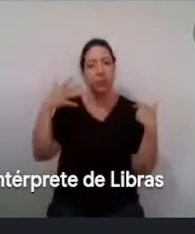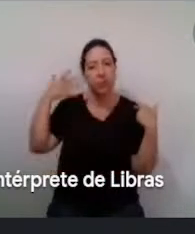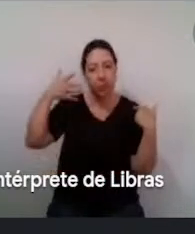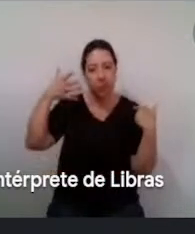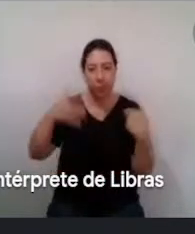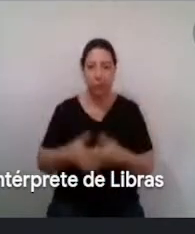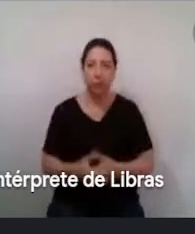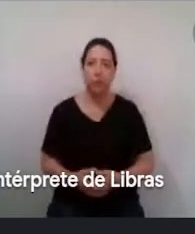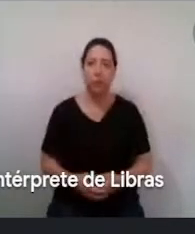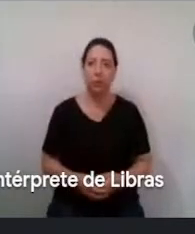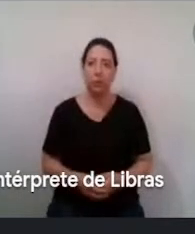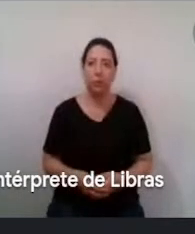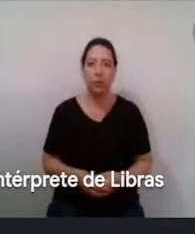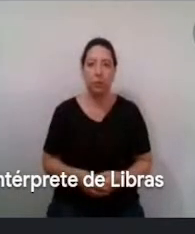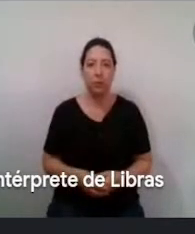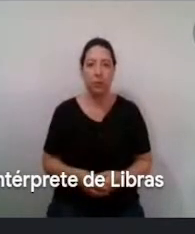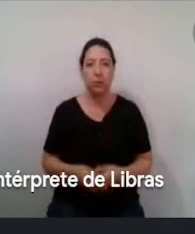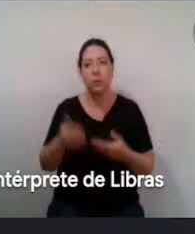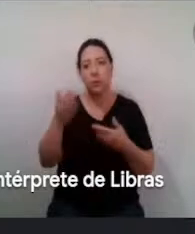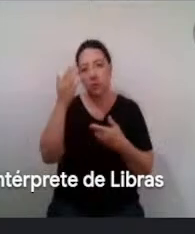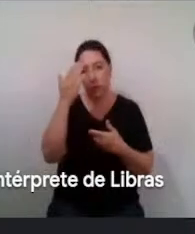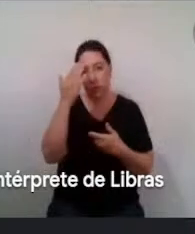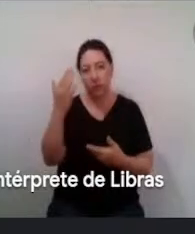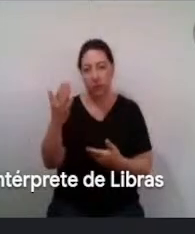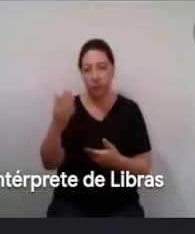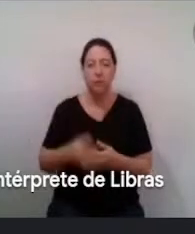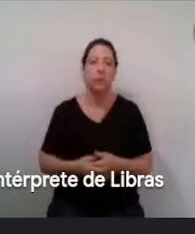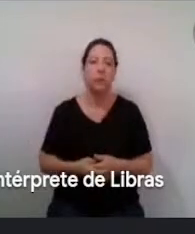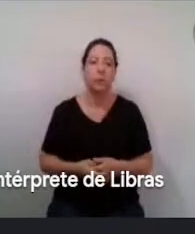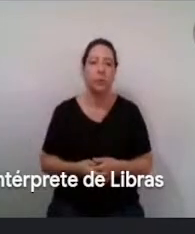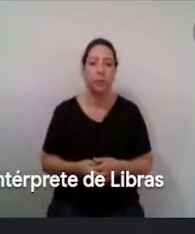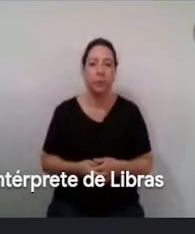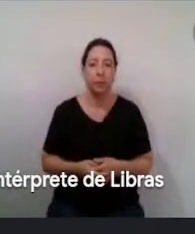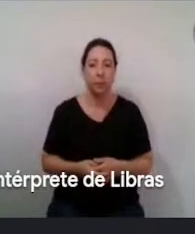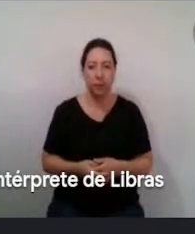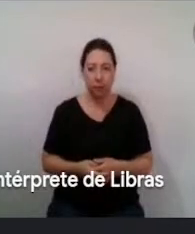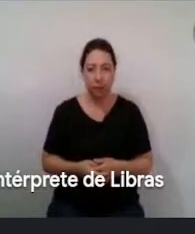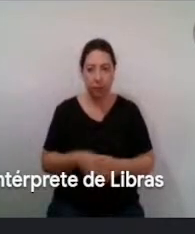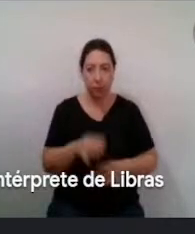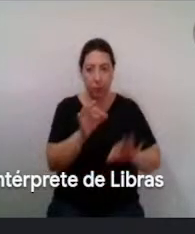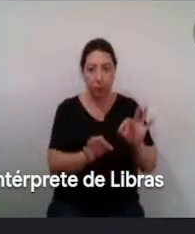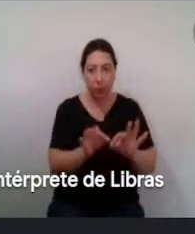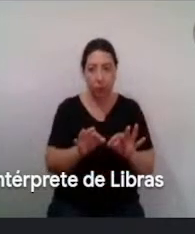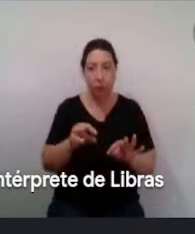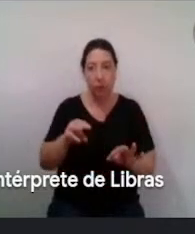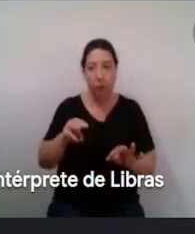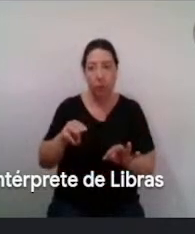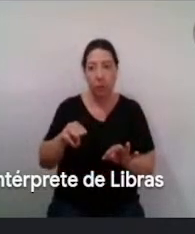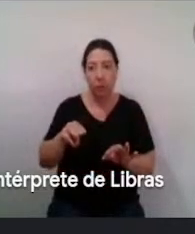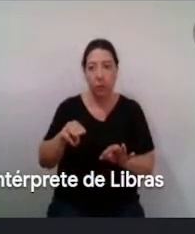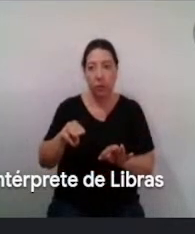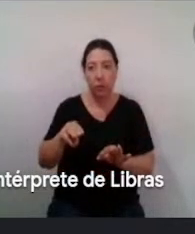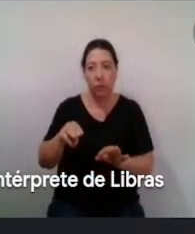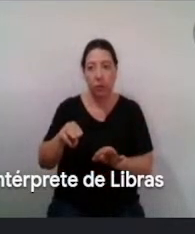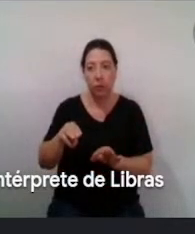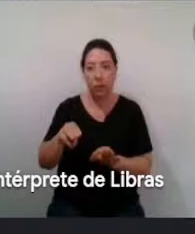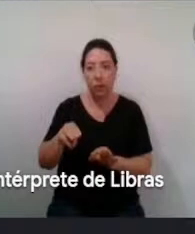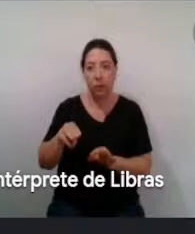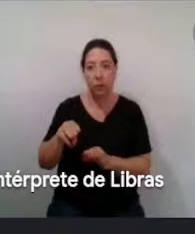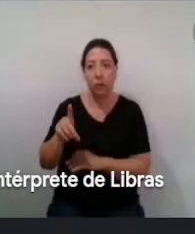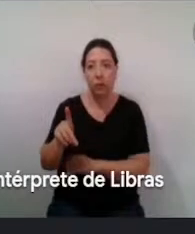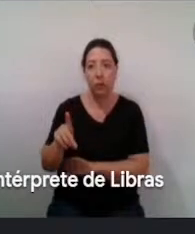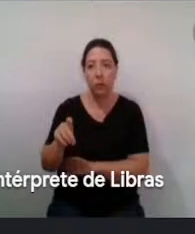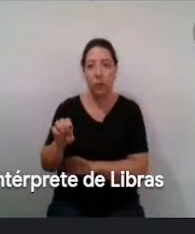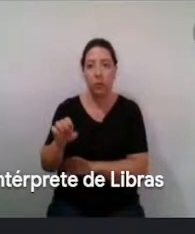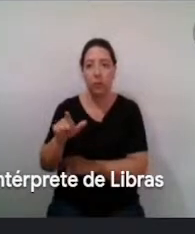relator. Obrigado, doutor Gabriel. Juíza Maria Delícia Feitosa.